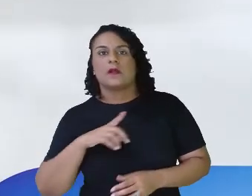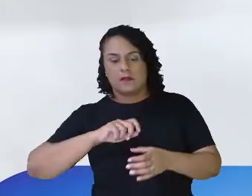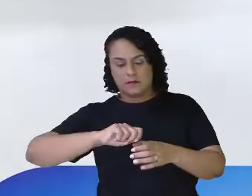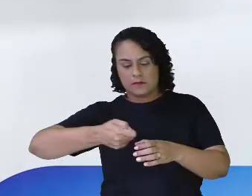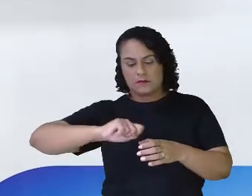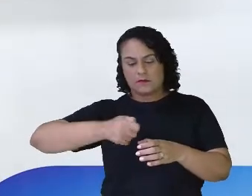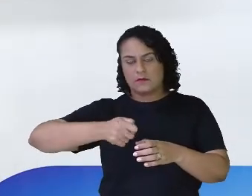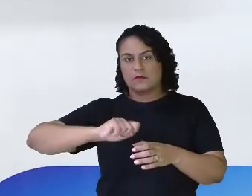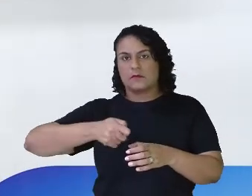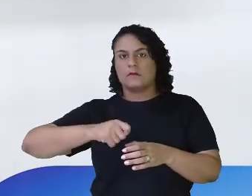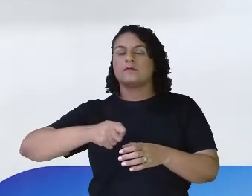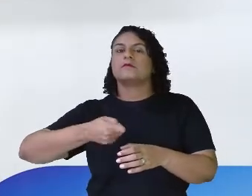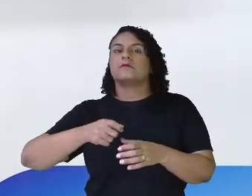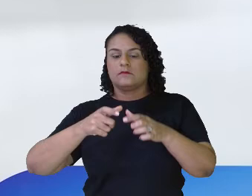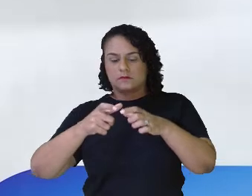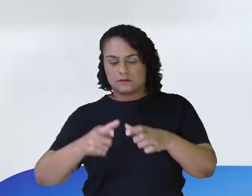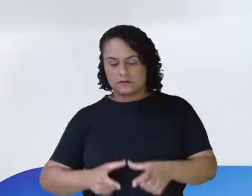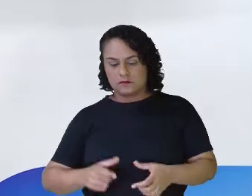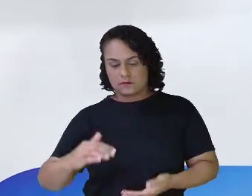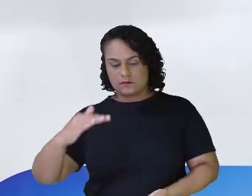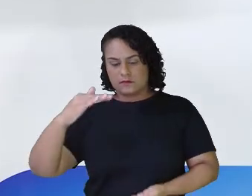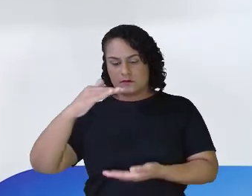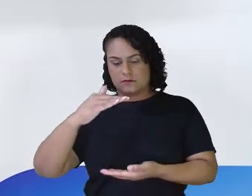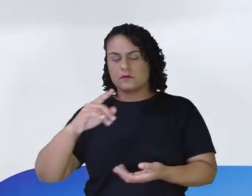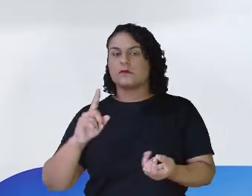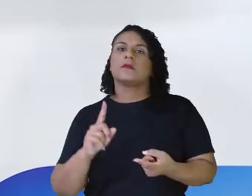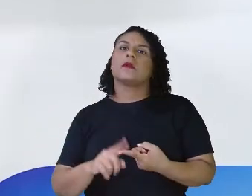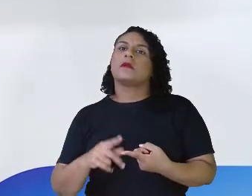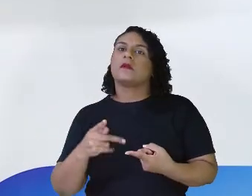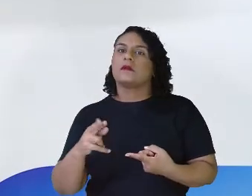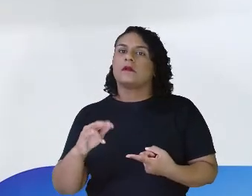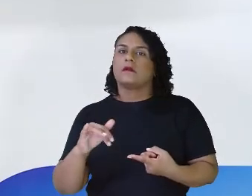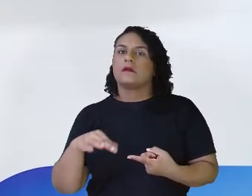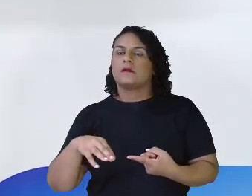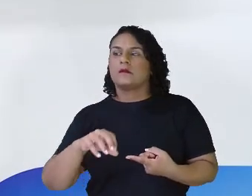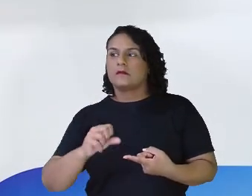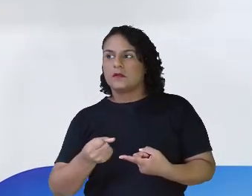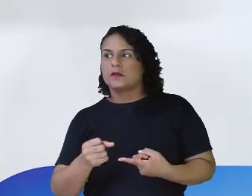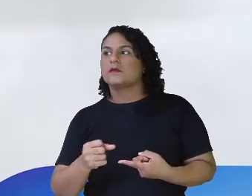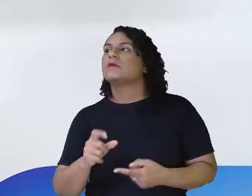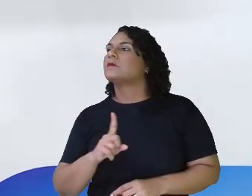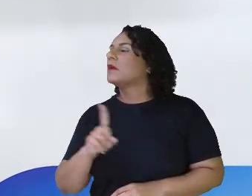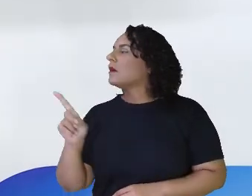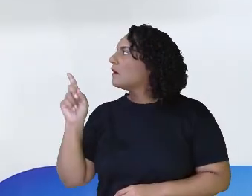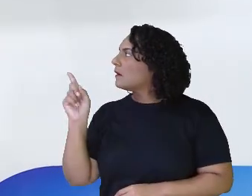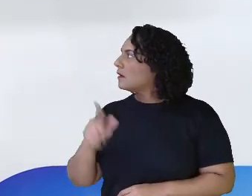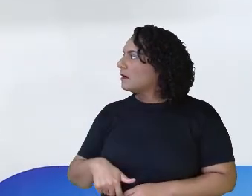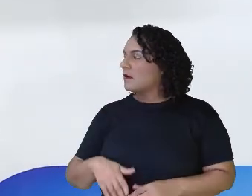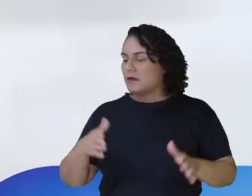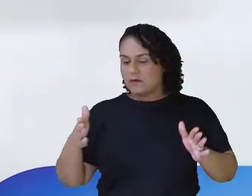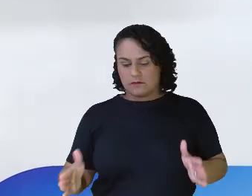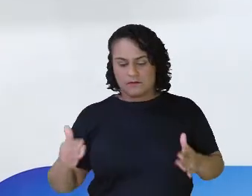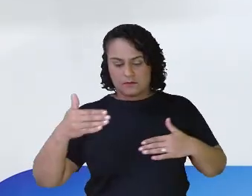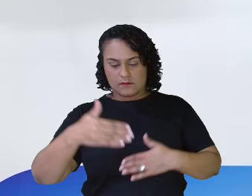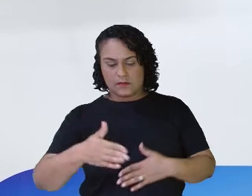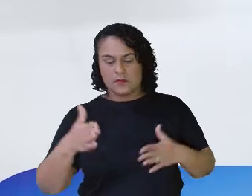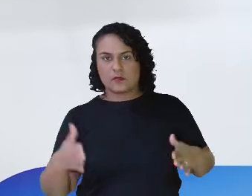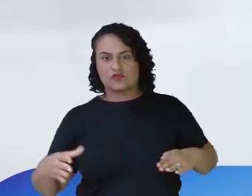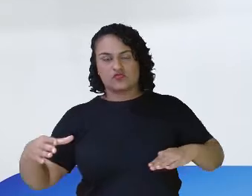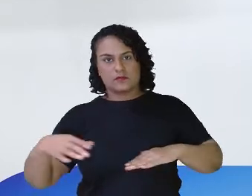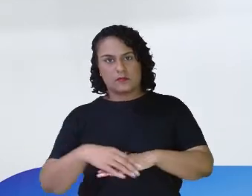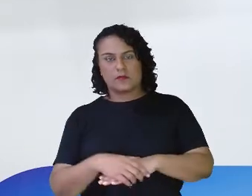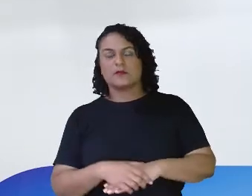ó, em forma de cilindro. Eu tenho um prisma ou paralelepípedo, que é a caixa de sapato.